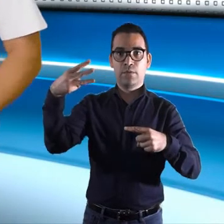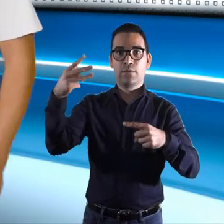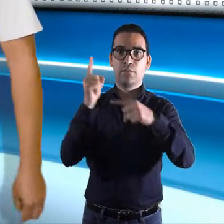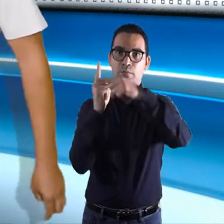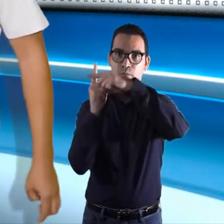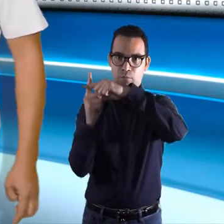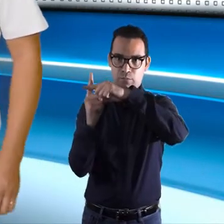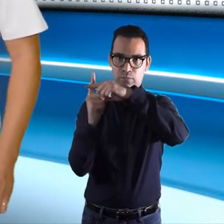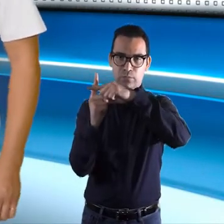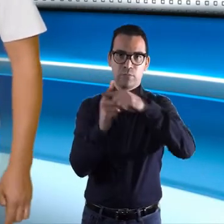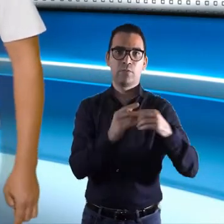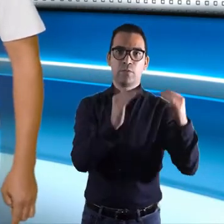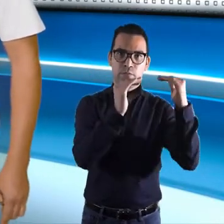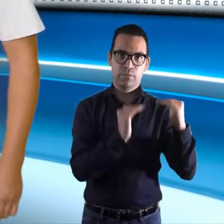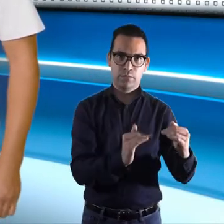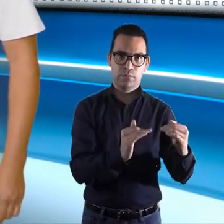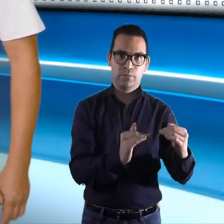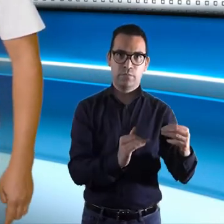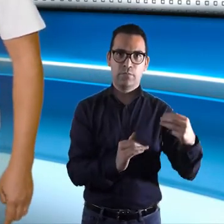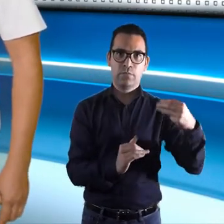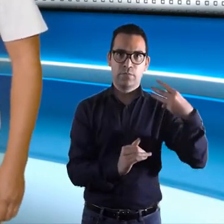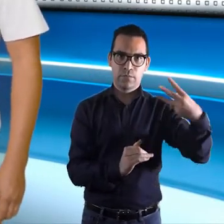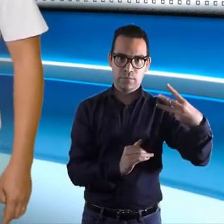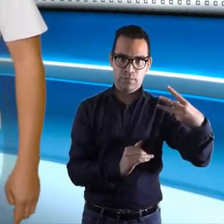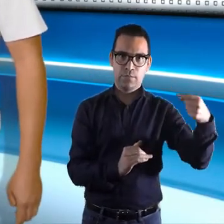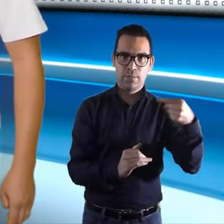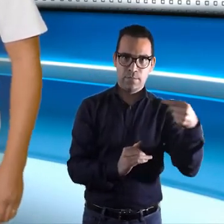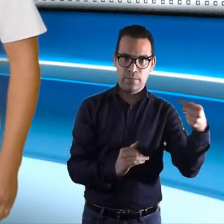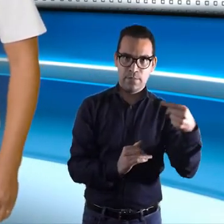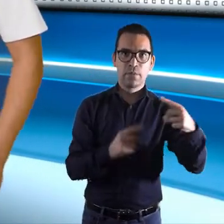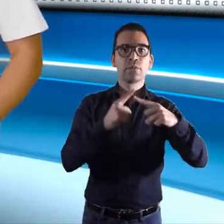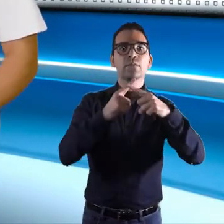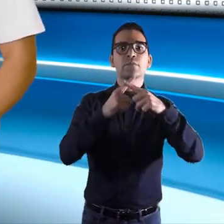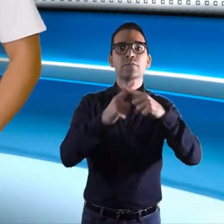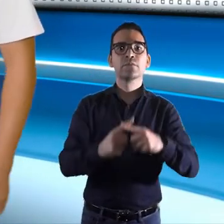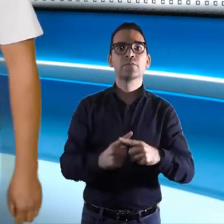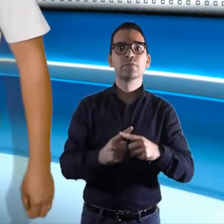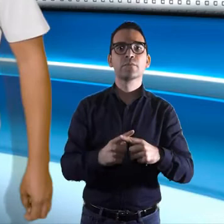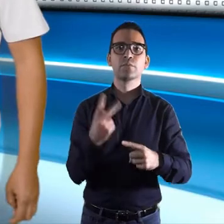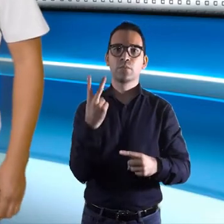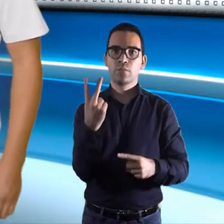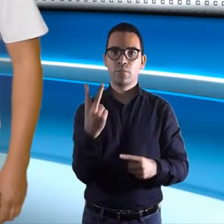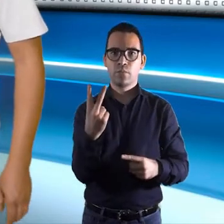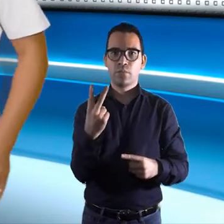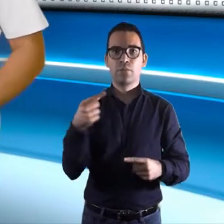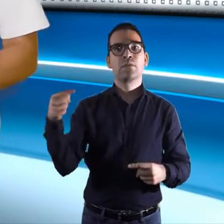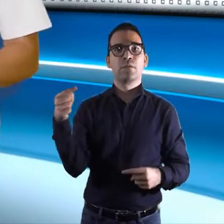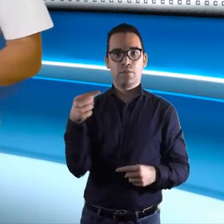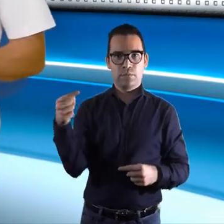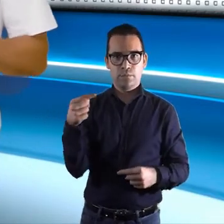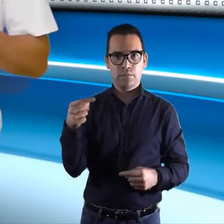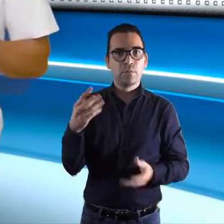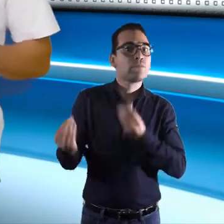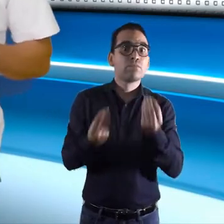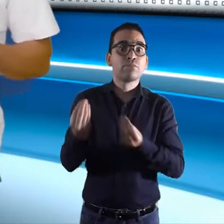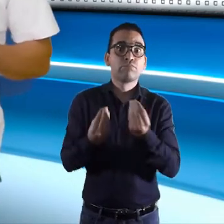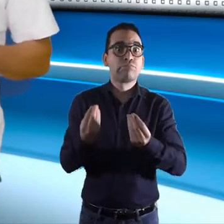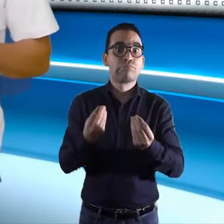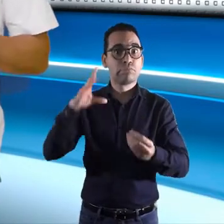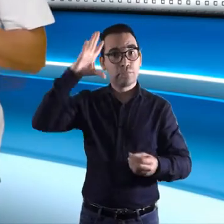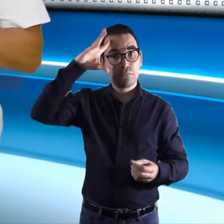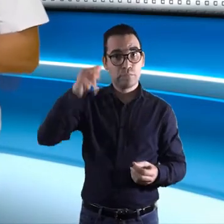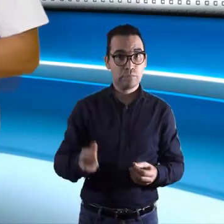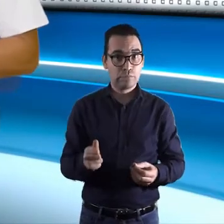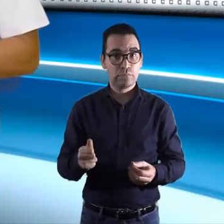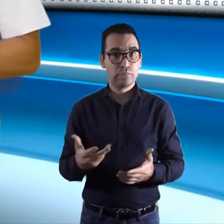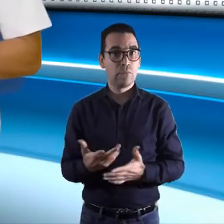E 3 negativo vezes 2 negativo. Bem, se nós